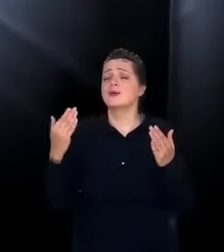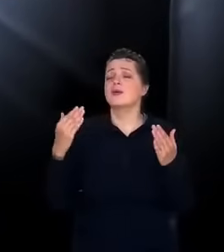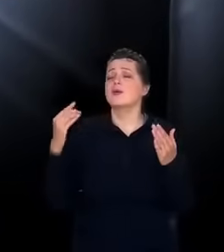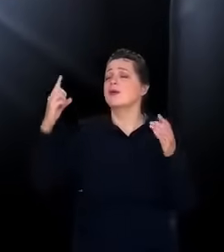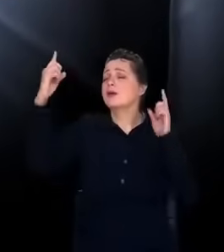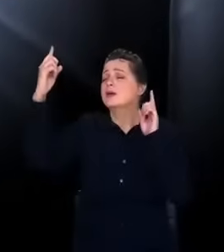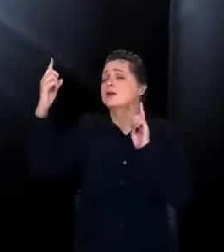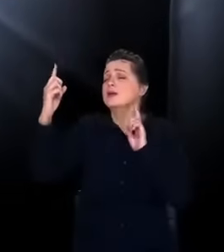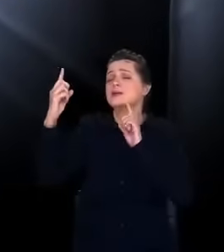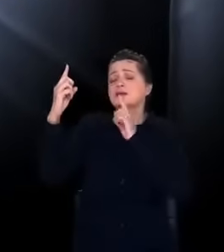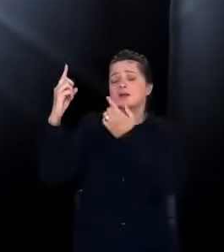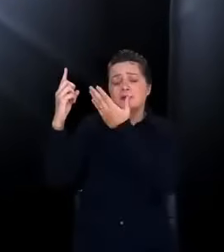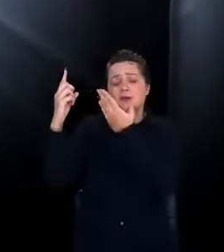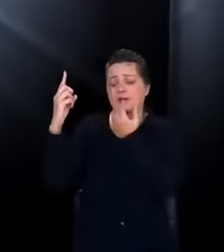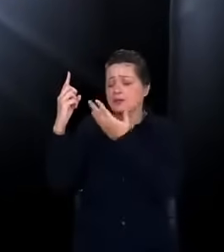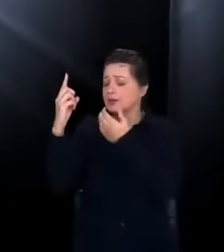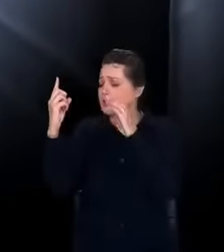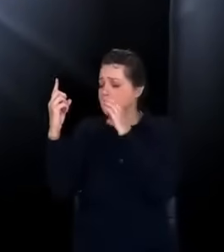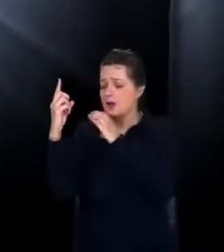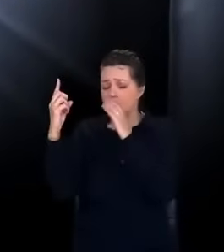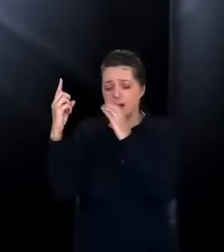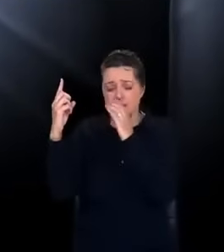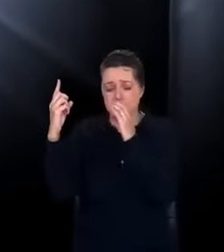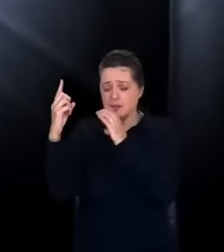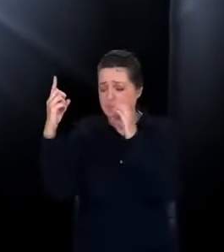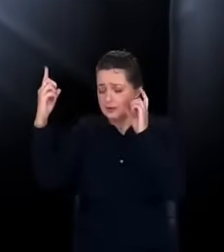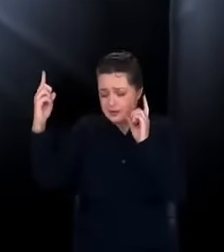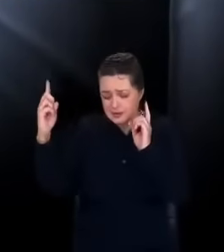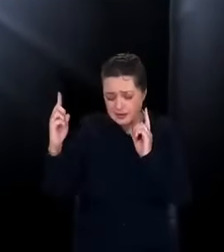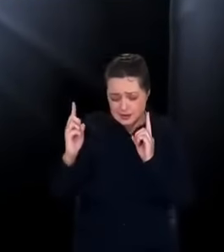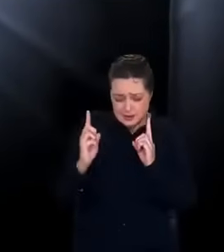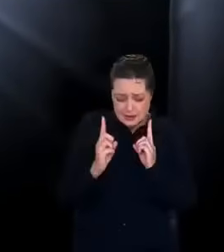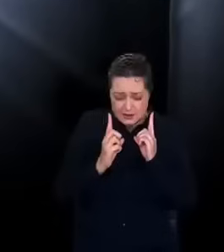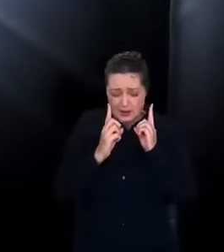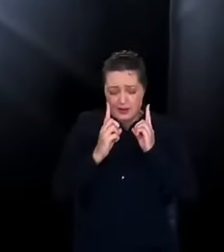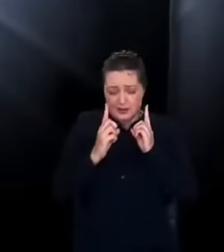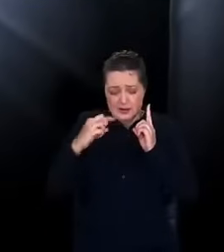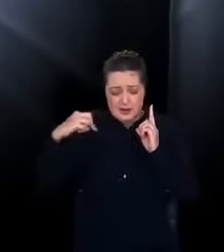Vem depressa, vem correndo